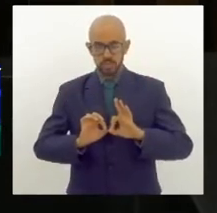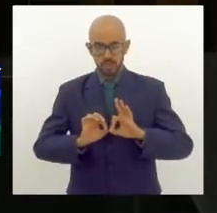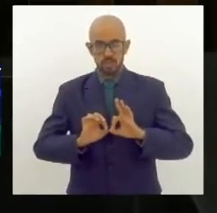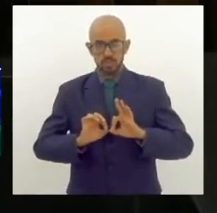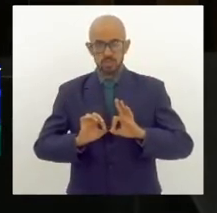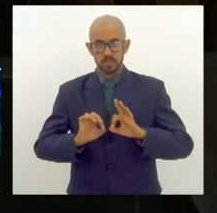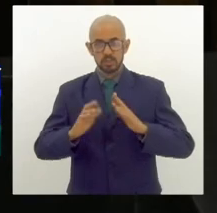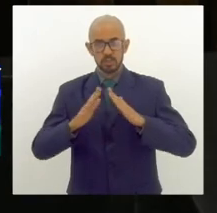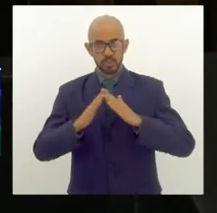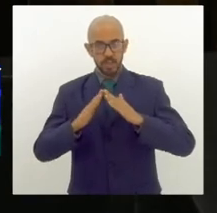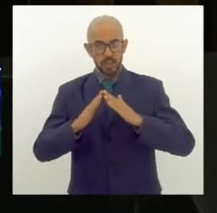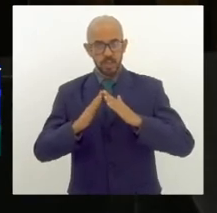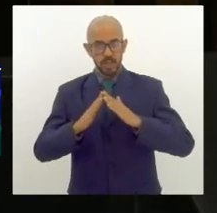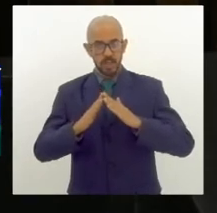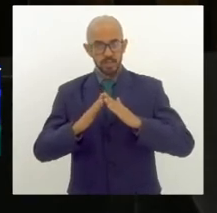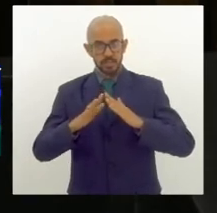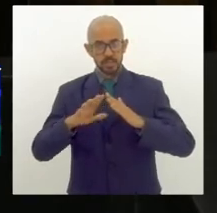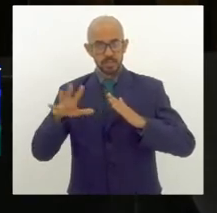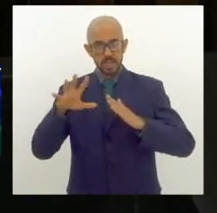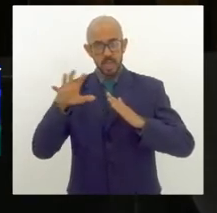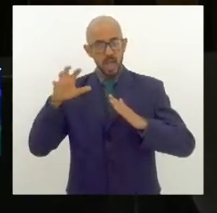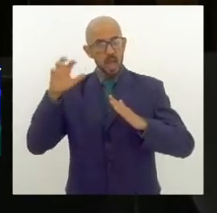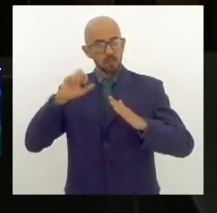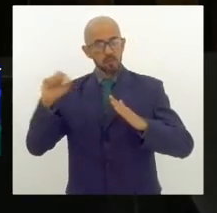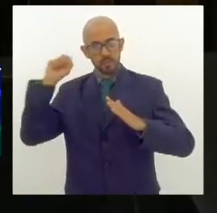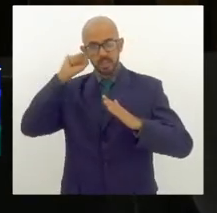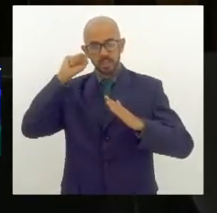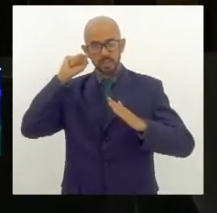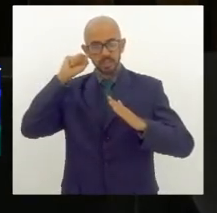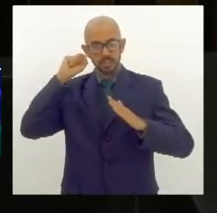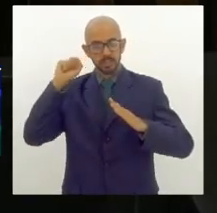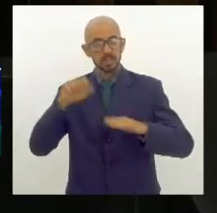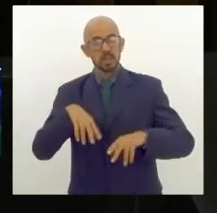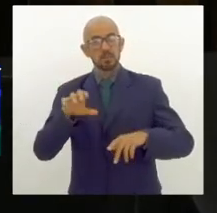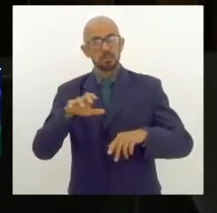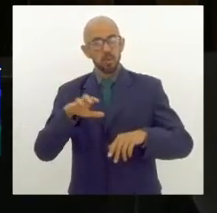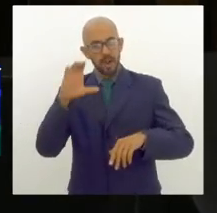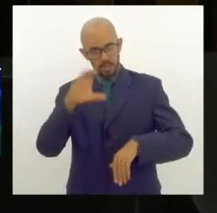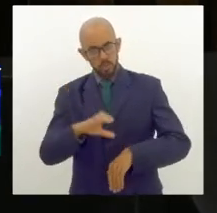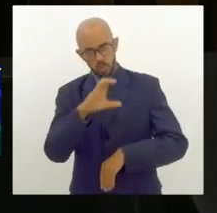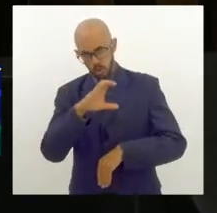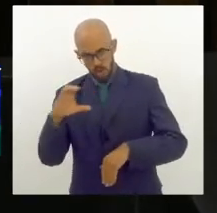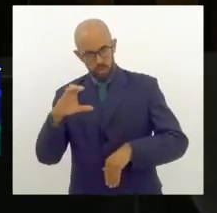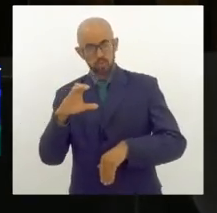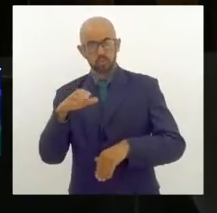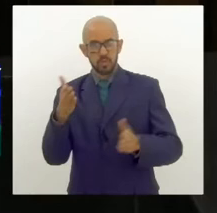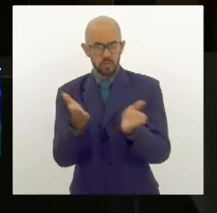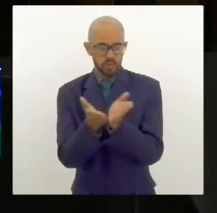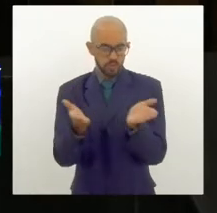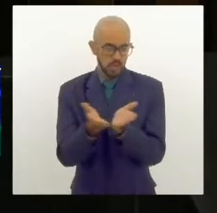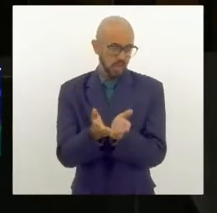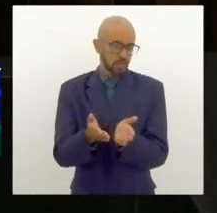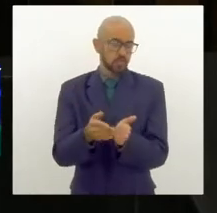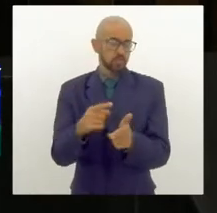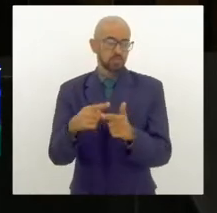africanas, espíritas, por evangélicos, por católicos, porque essa forma de